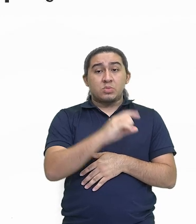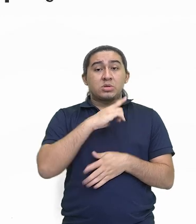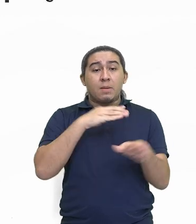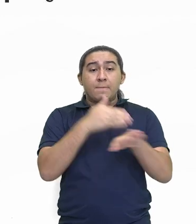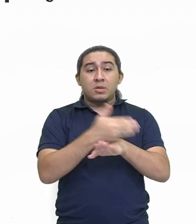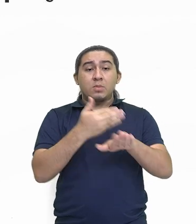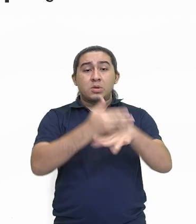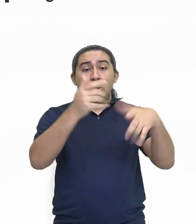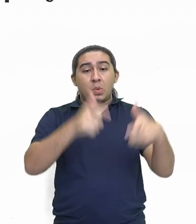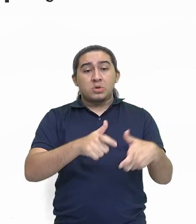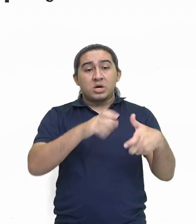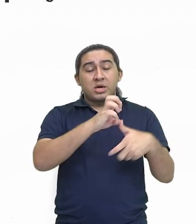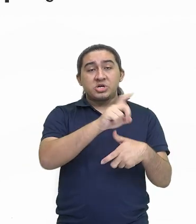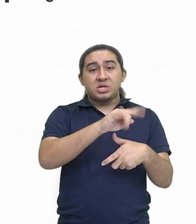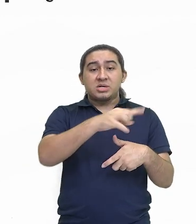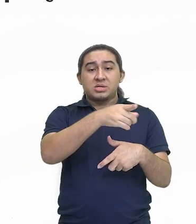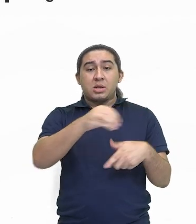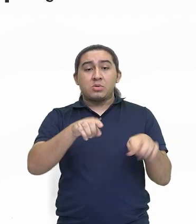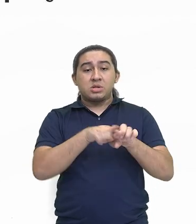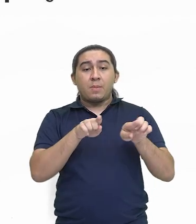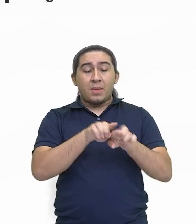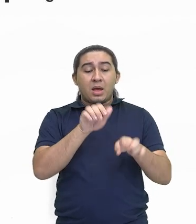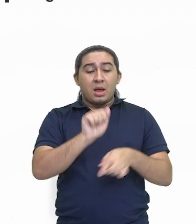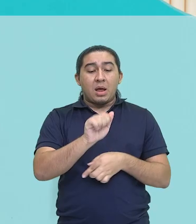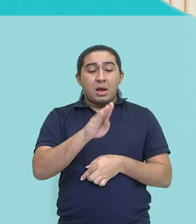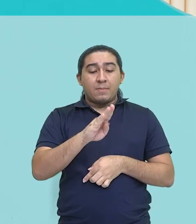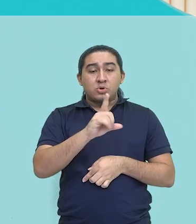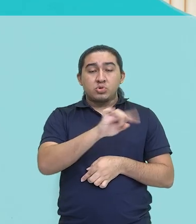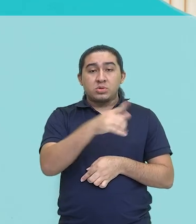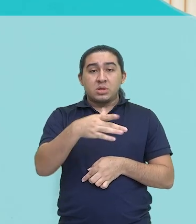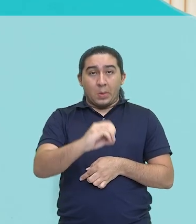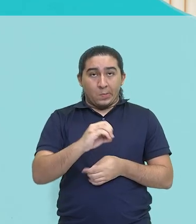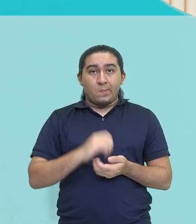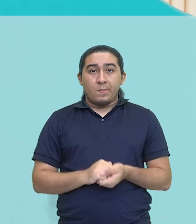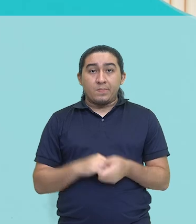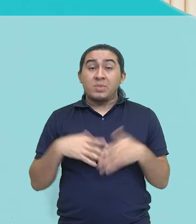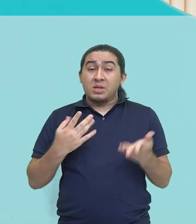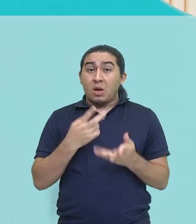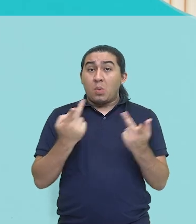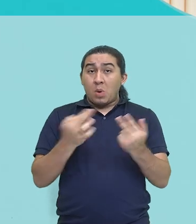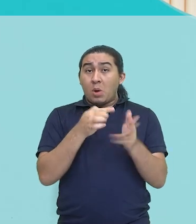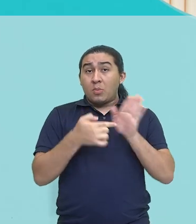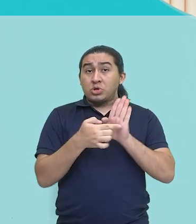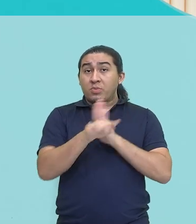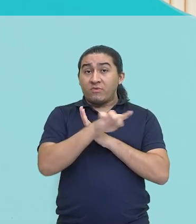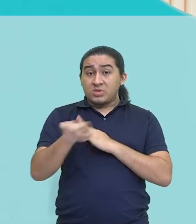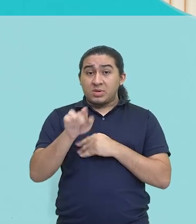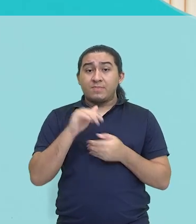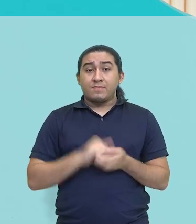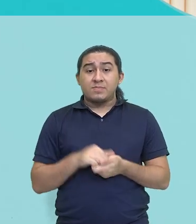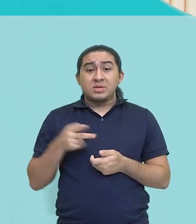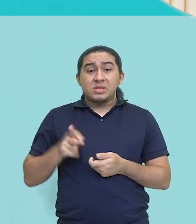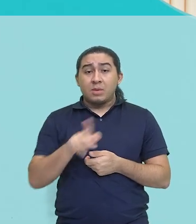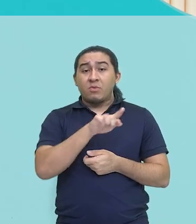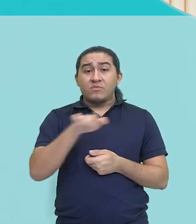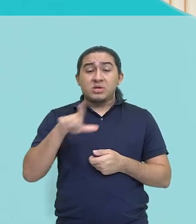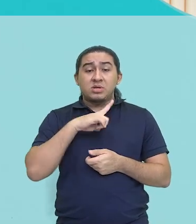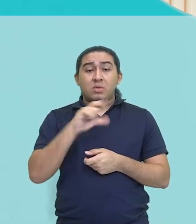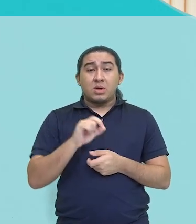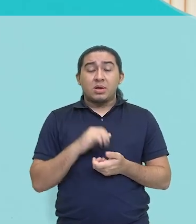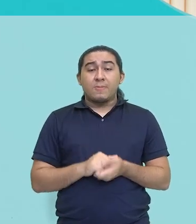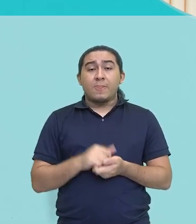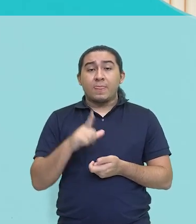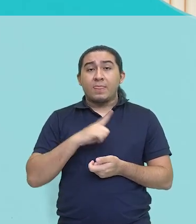na extensão e abdução horizontal. Aquilo que eu demonstrei para vocês, toda vez que vocês trazem a perna